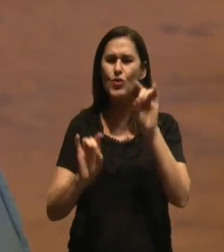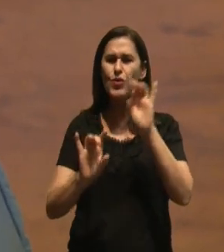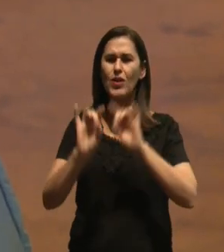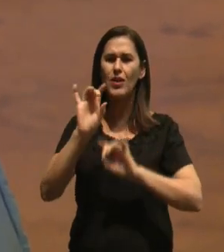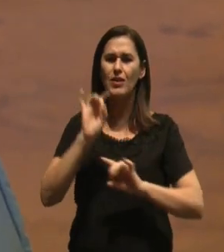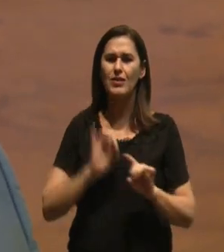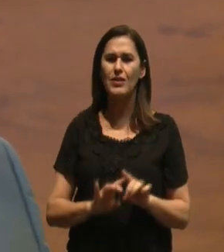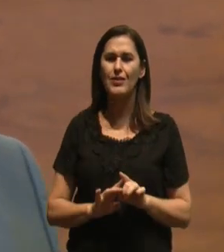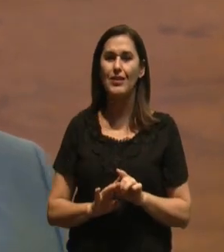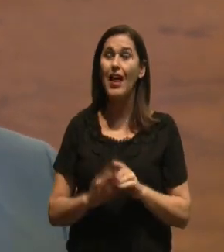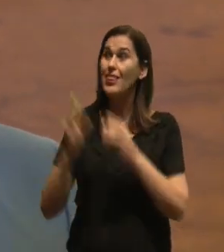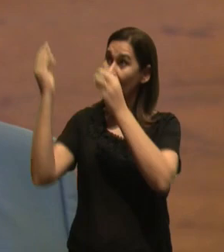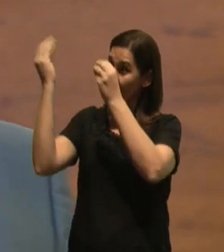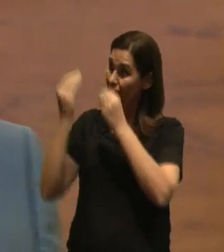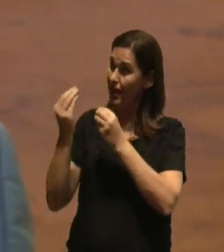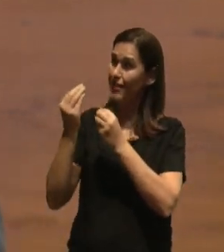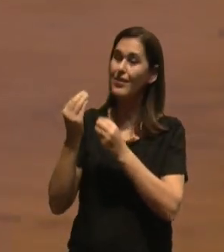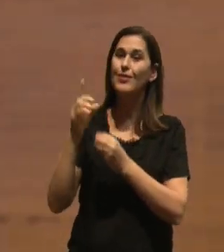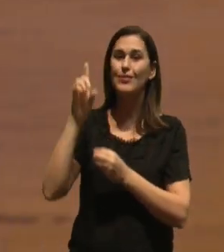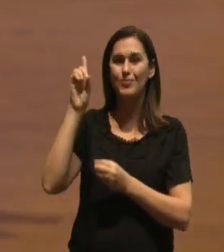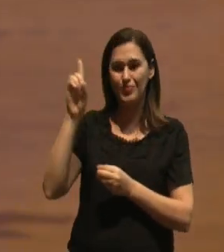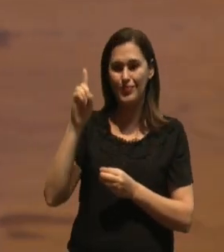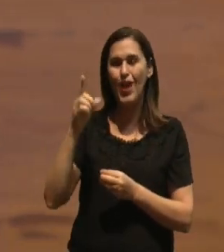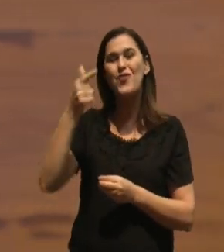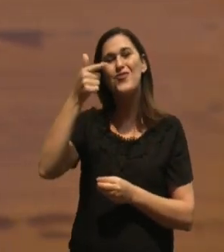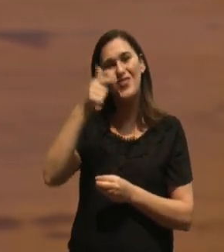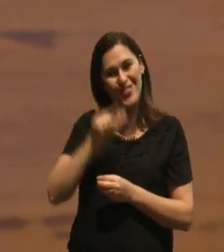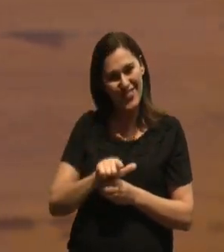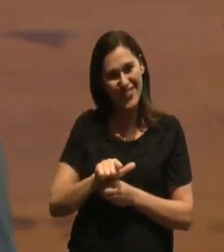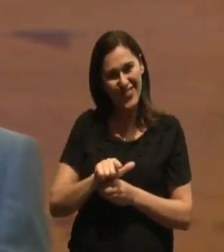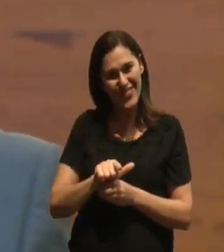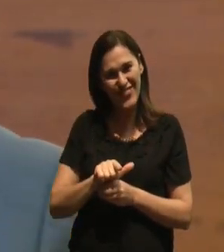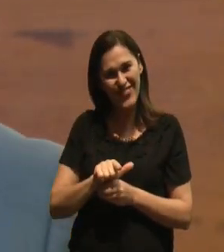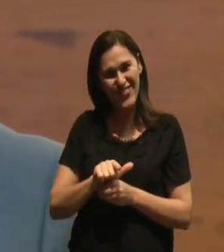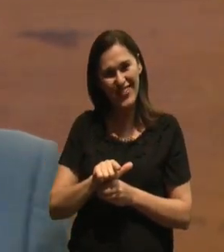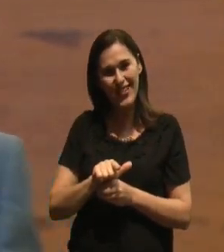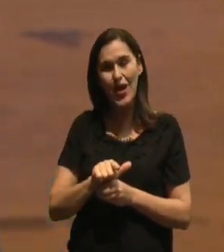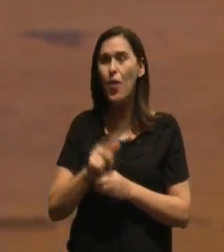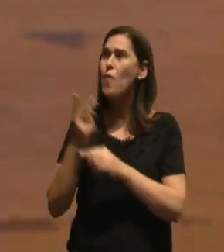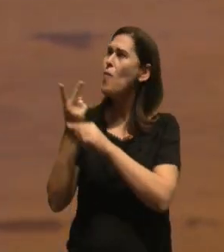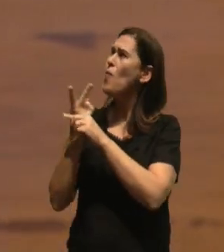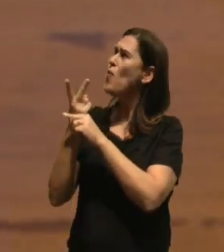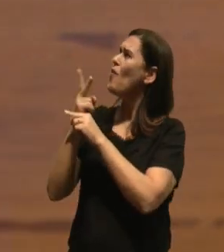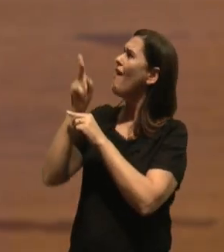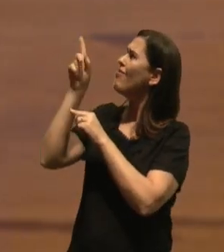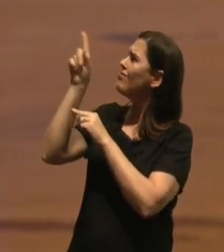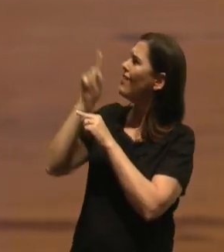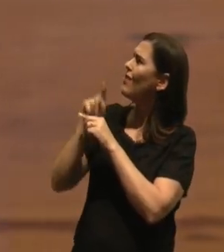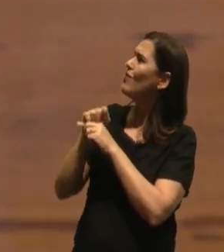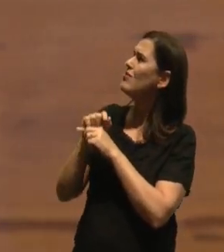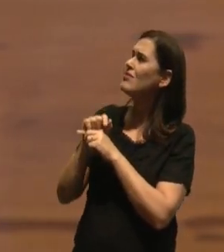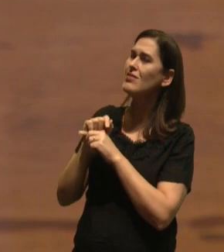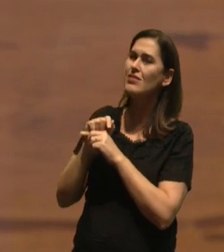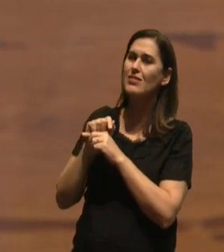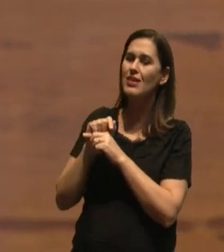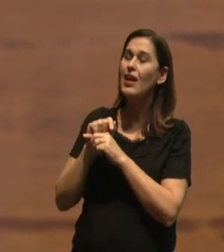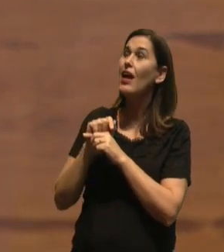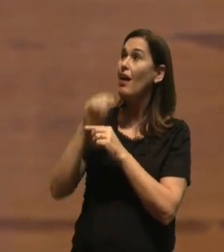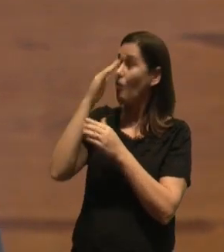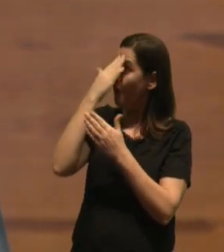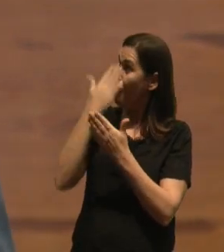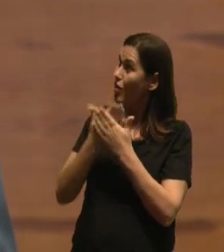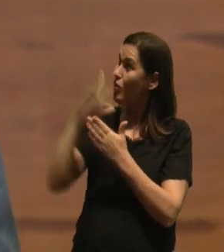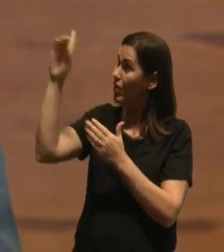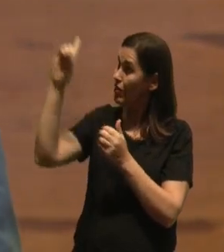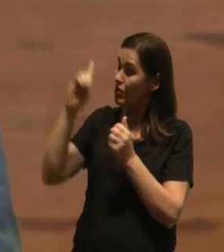noite dada pelo Senhor, mais uma vez, nós queremos buscar a face do nosso Pai, crendo que Ele está